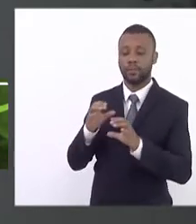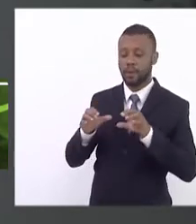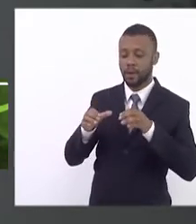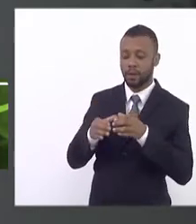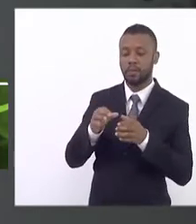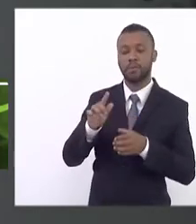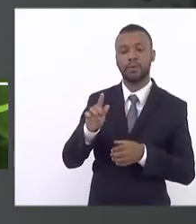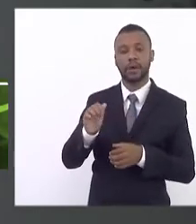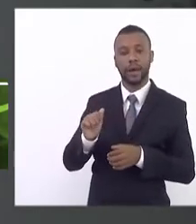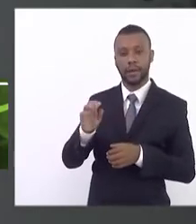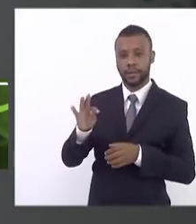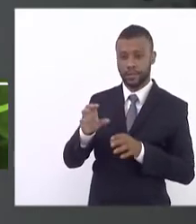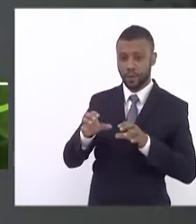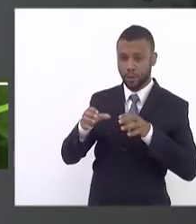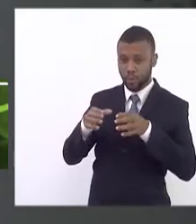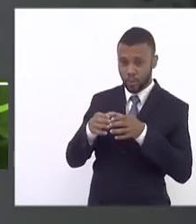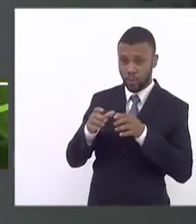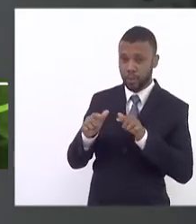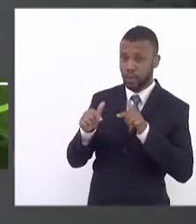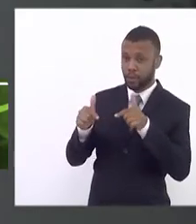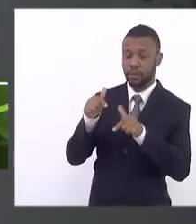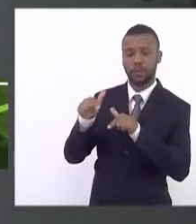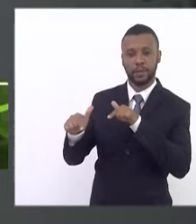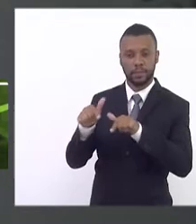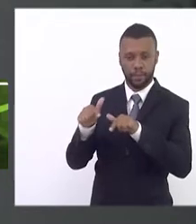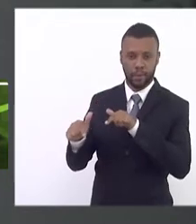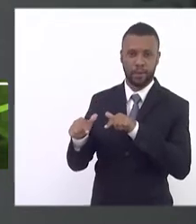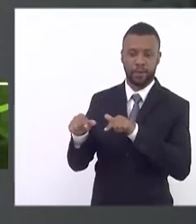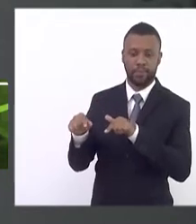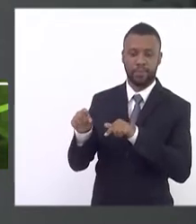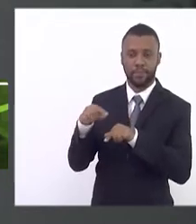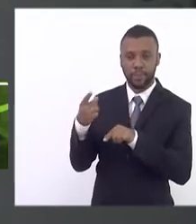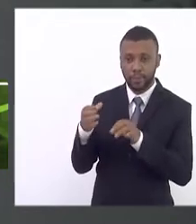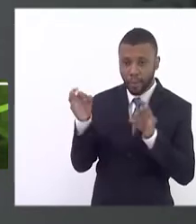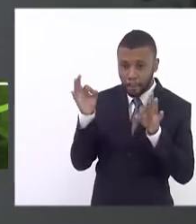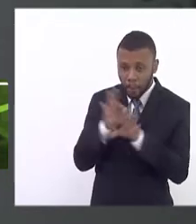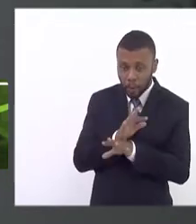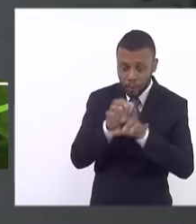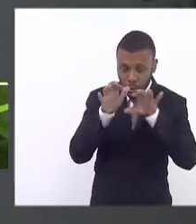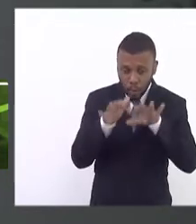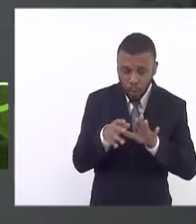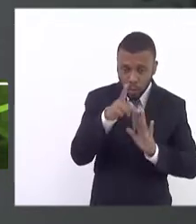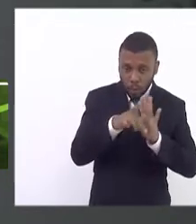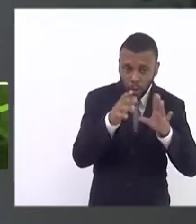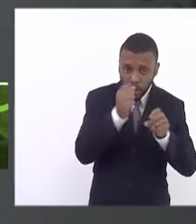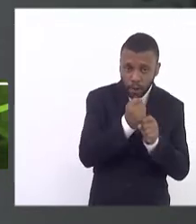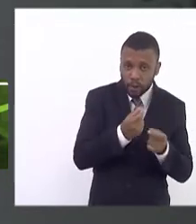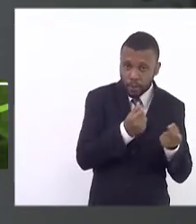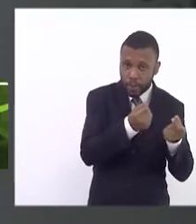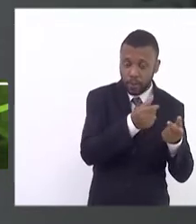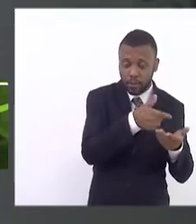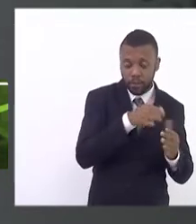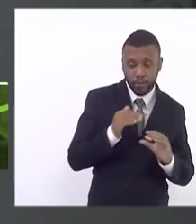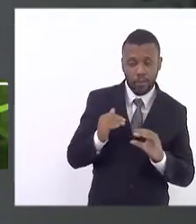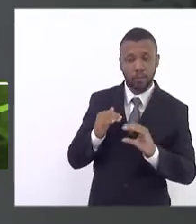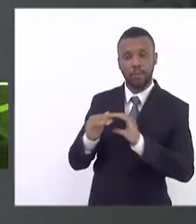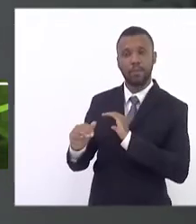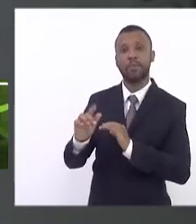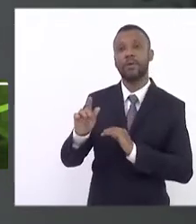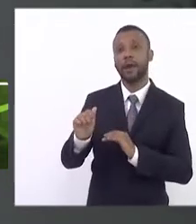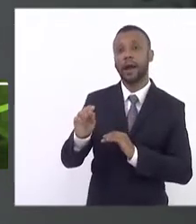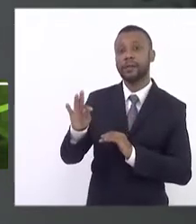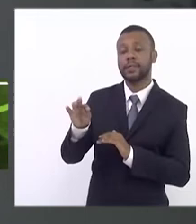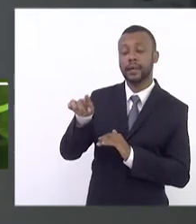que o projeto e orçamento ficaram prontos, nós encaminhamos para o GAT. O GAT deve estar em processo de